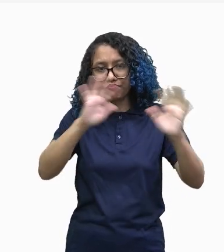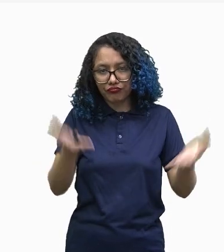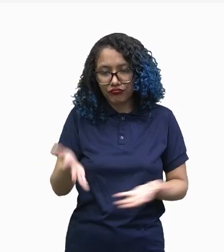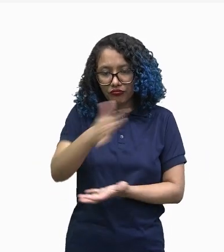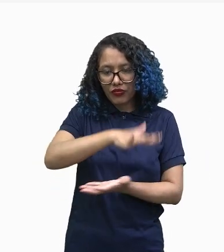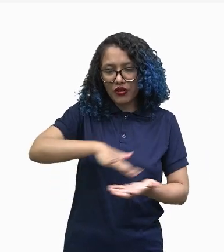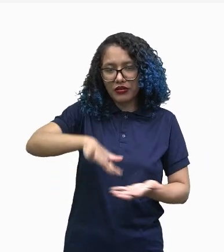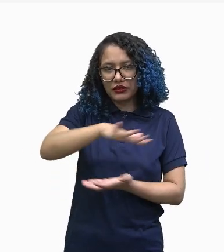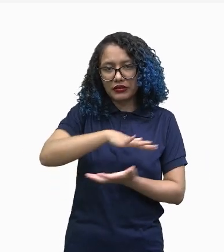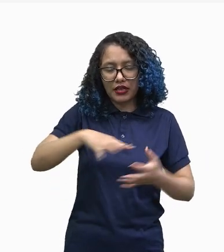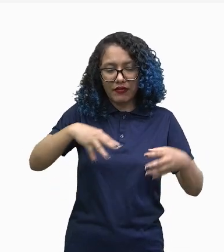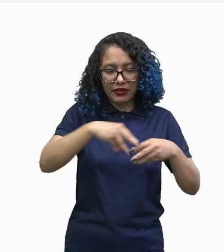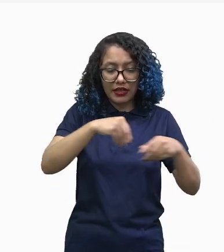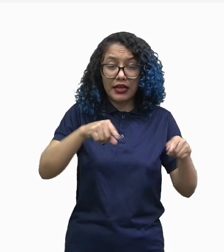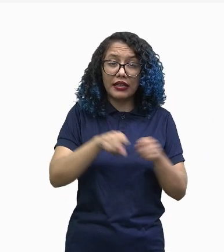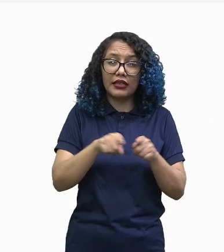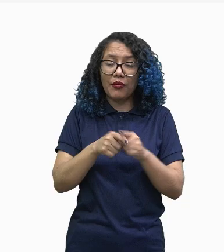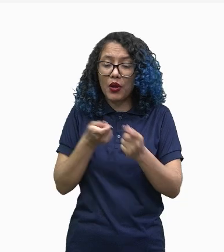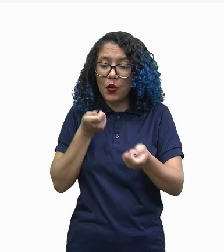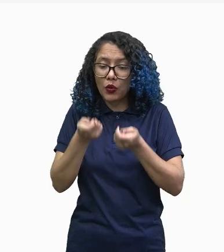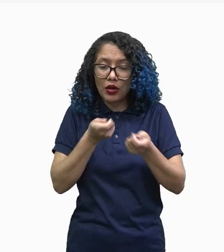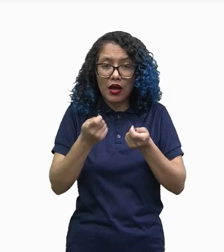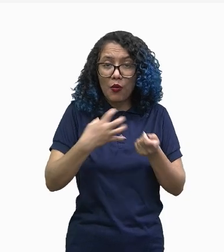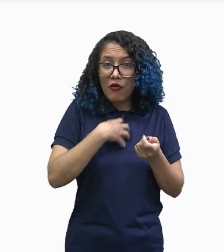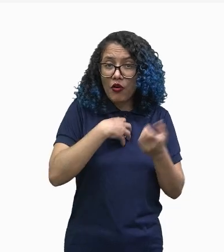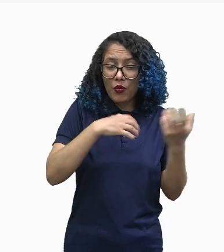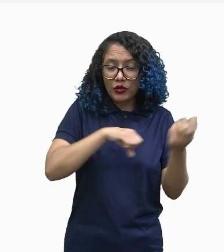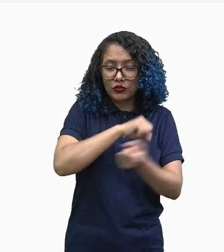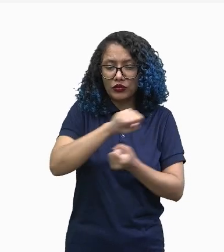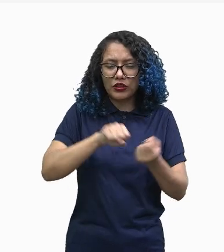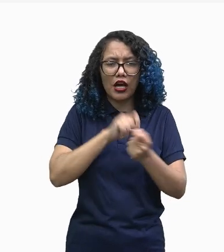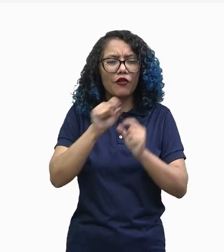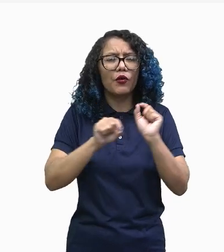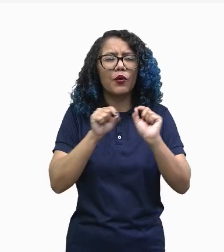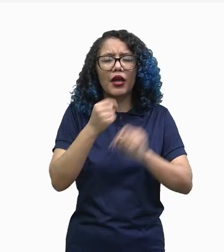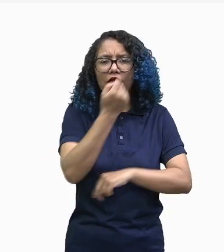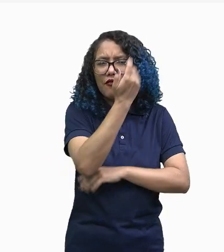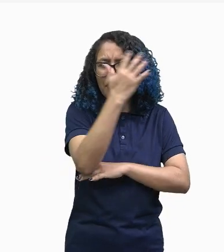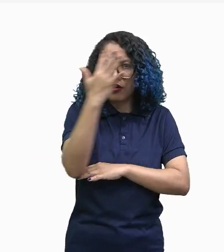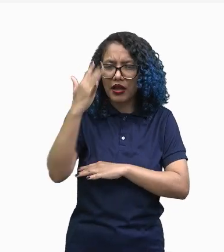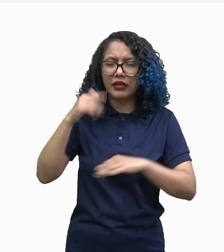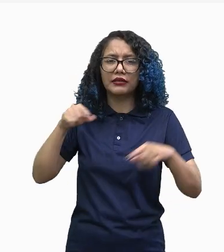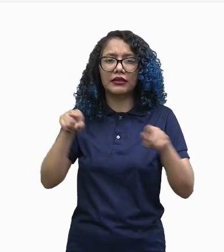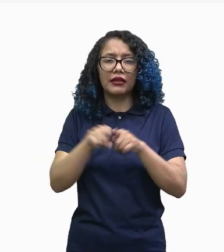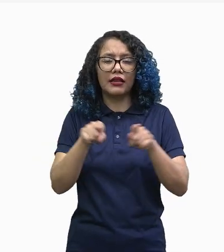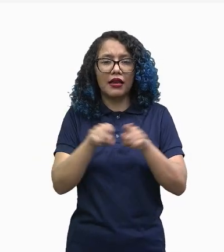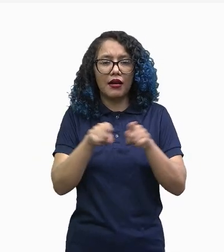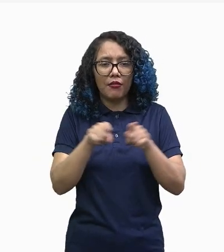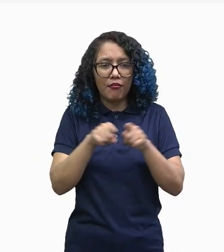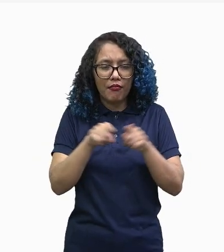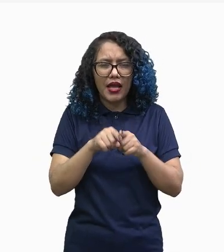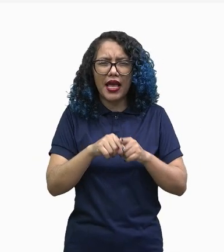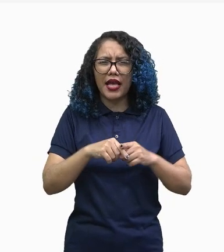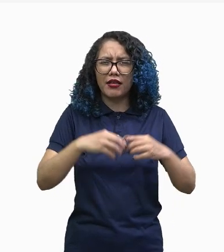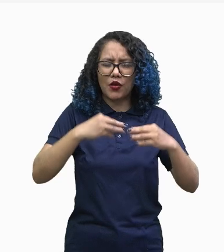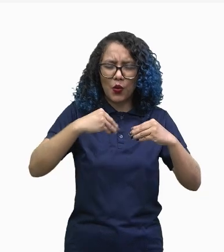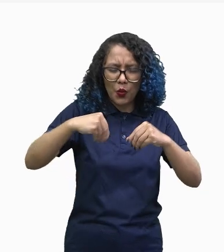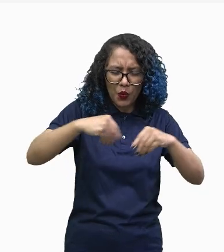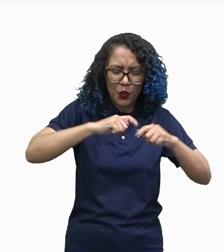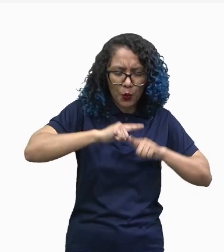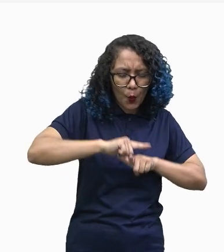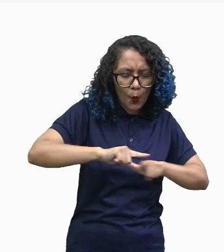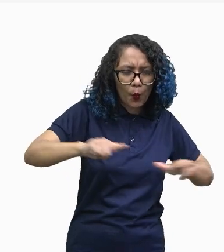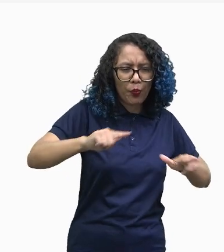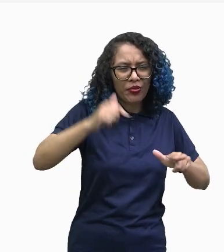terrestres, gerir de forma sustentável as florestas, combater a desertificação,